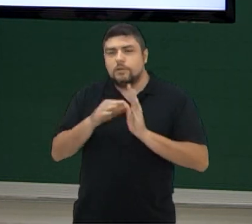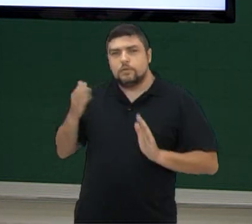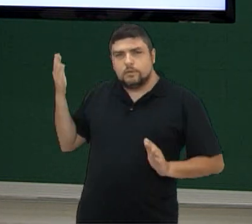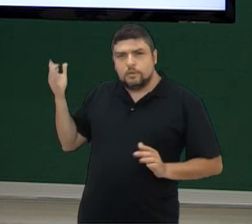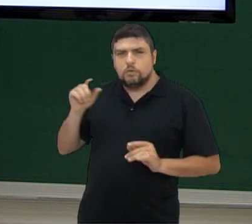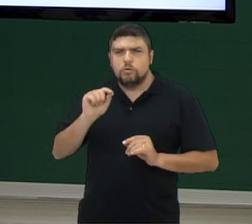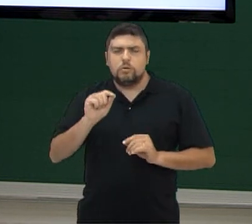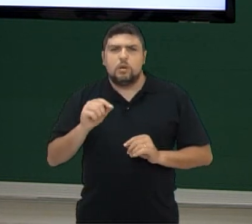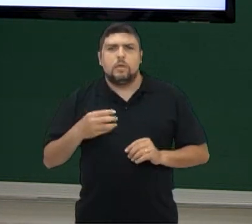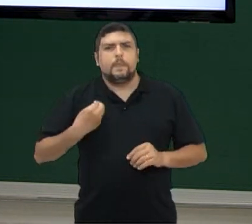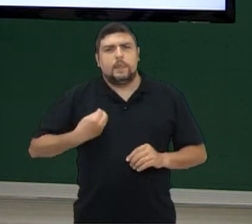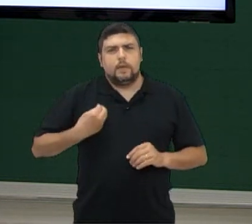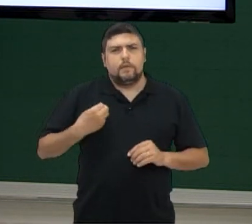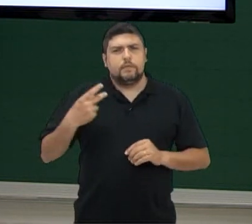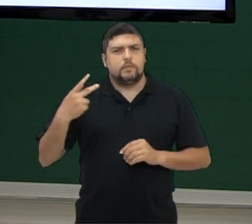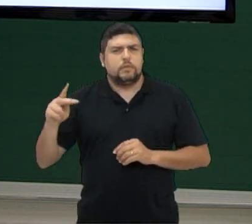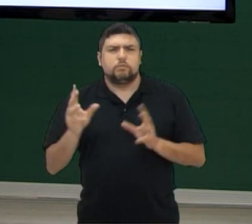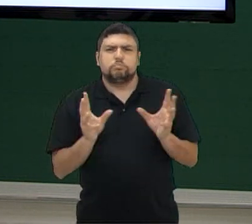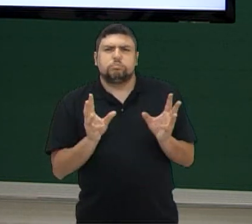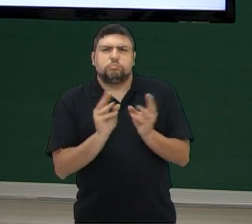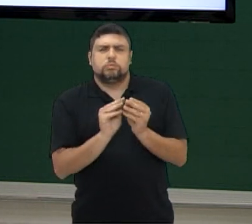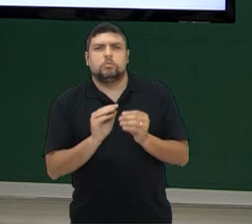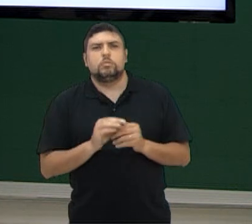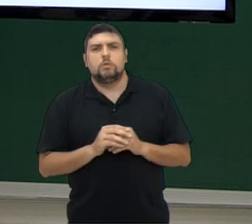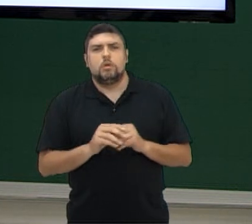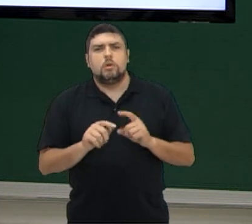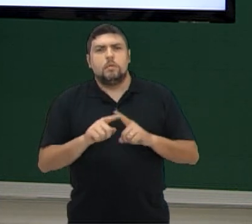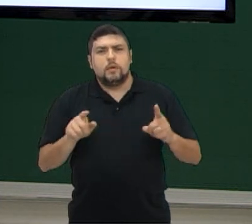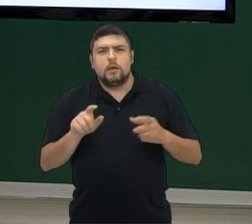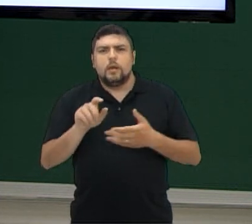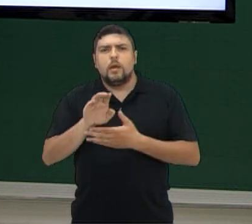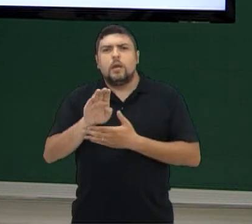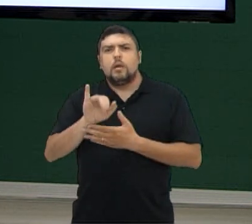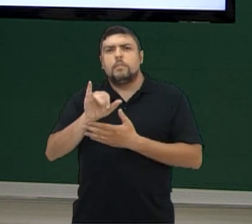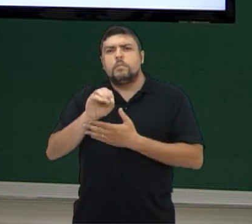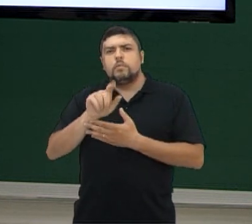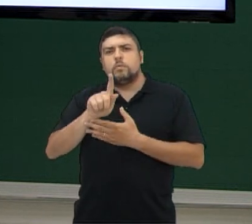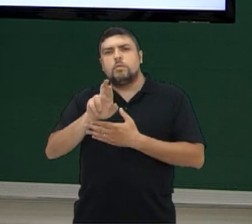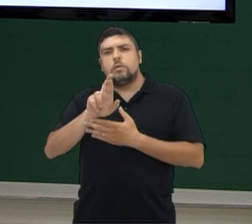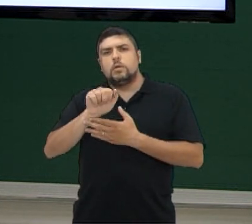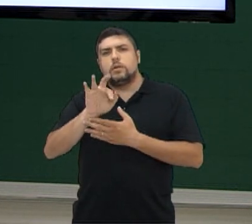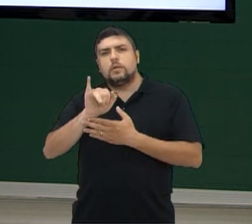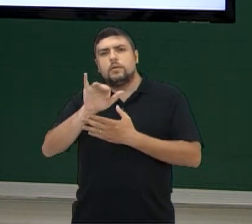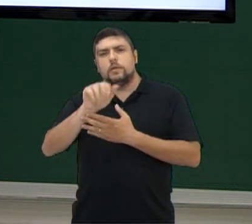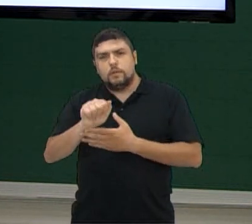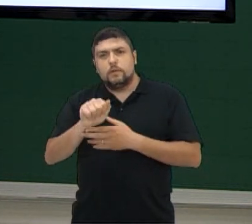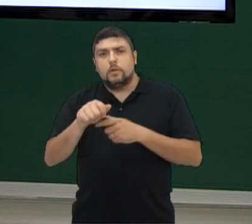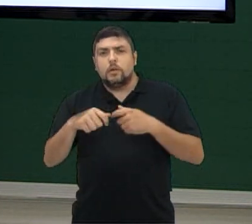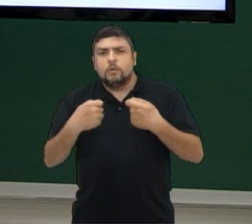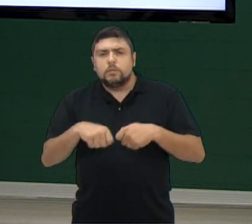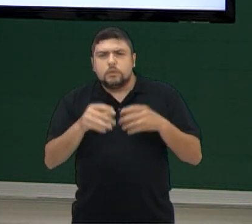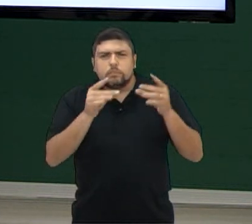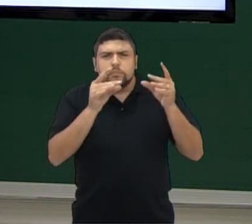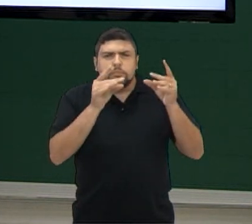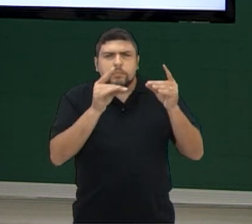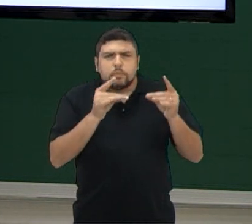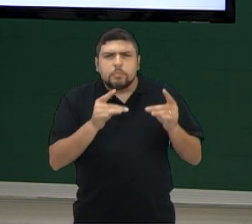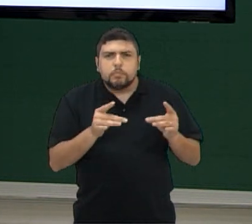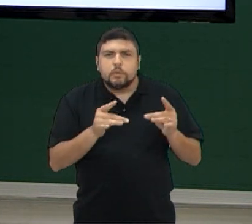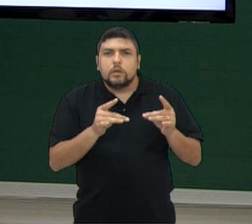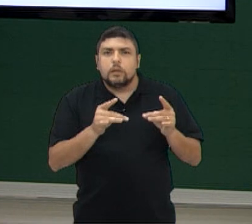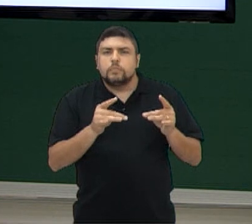tem muito mais para contar, mas na biografia você tem que ser bem sintético, você tem que trazer uma síntese, um resumo